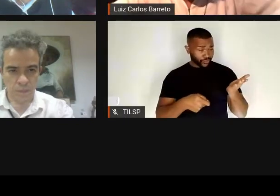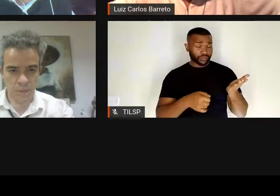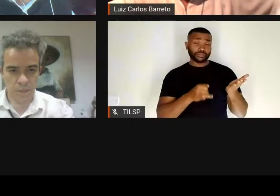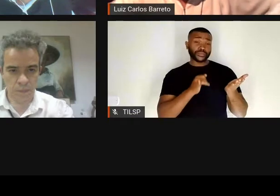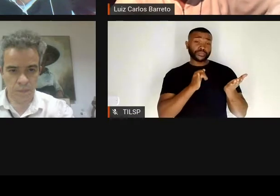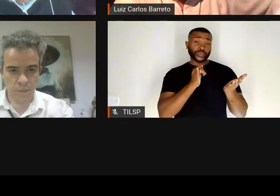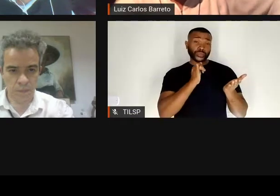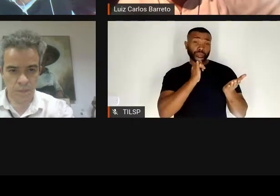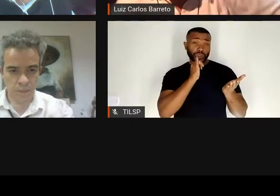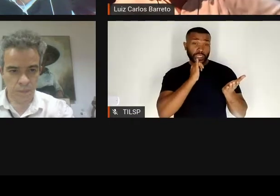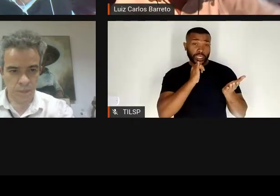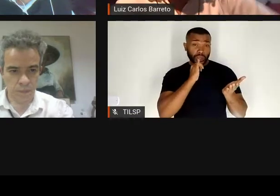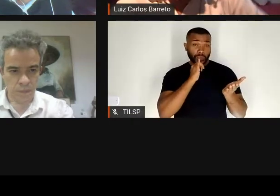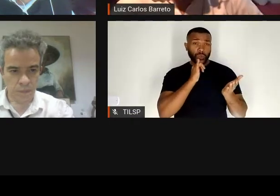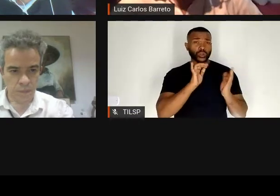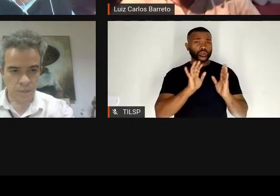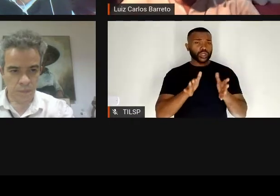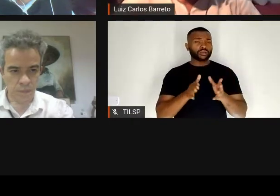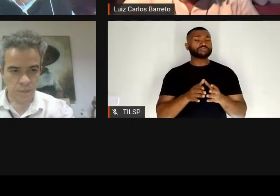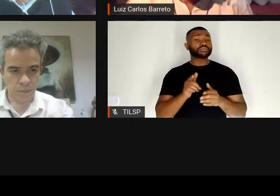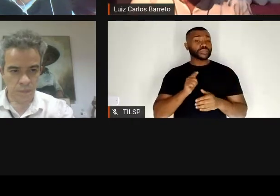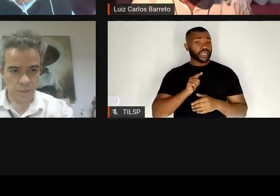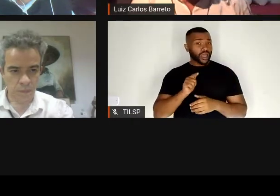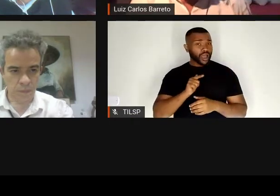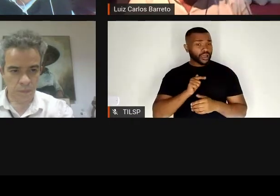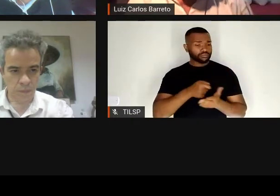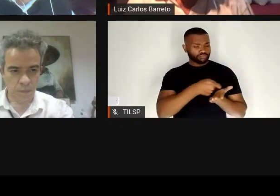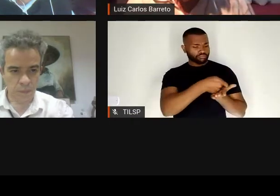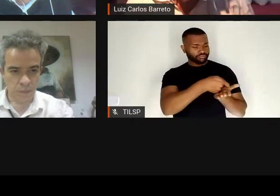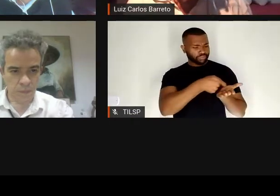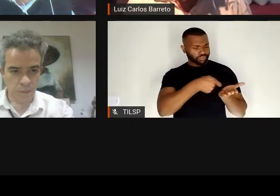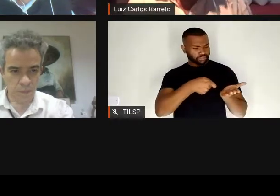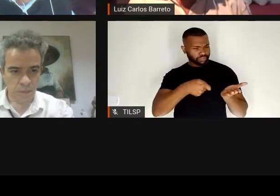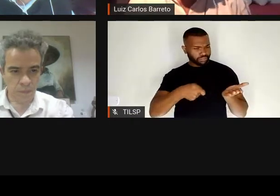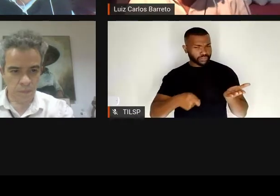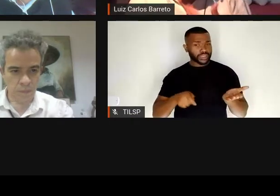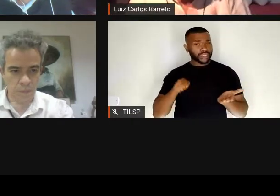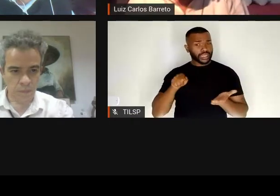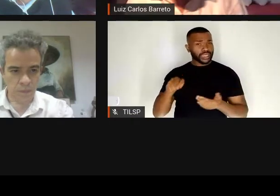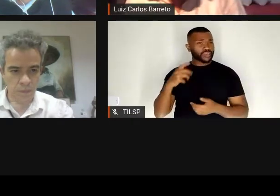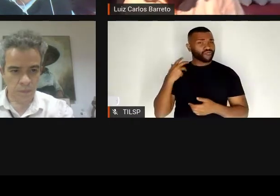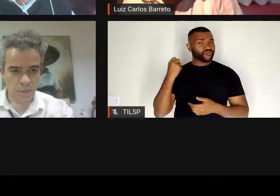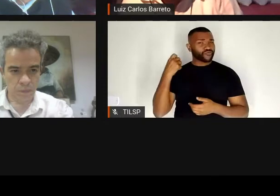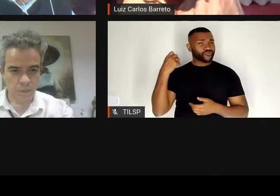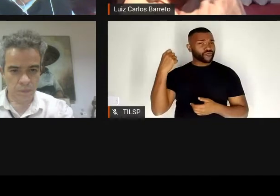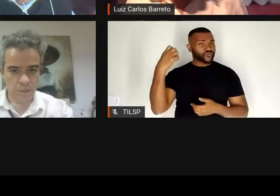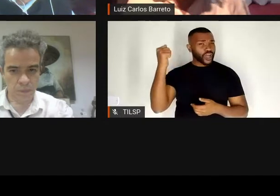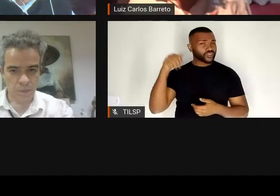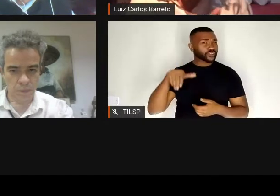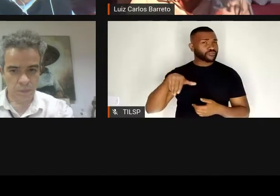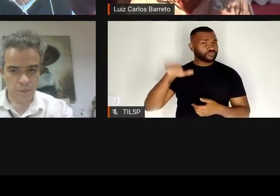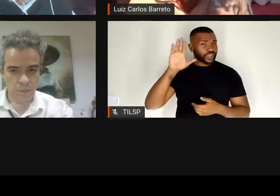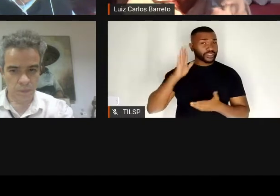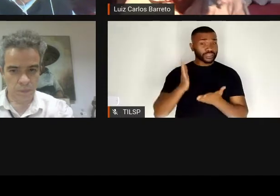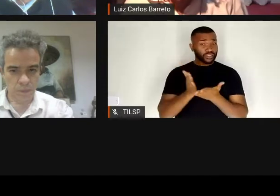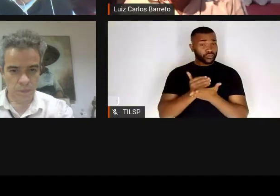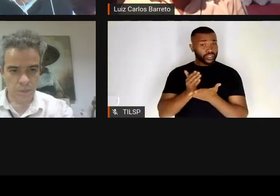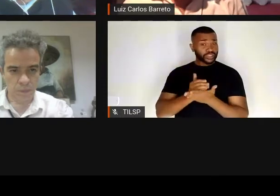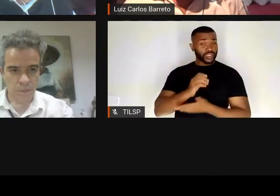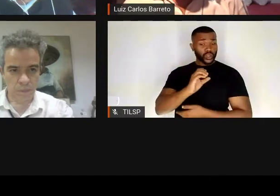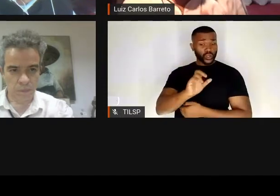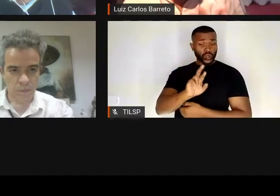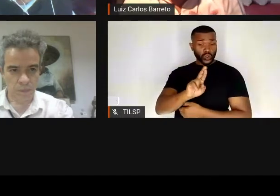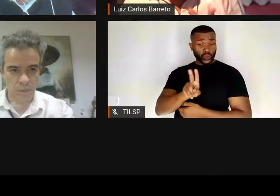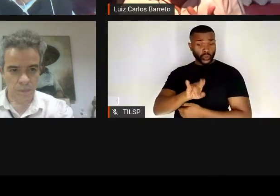das outras vantagens, tem a vantagem de que viaja mais. O cruzeiro paga só uma